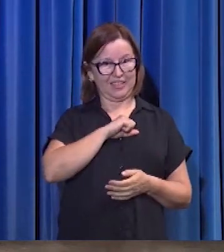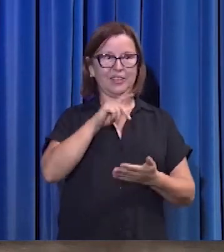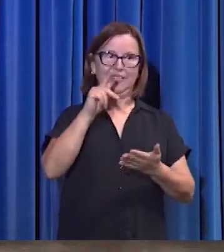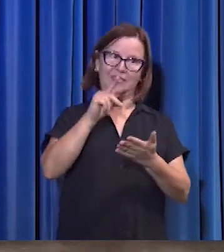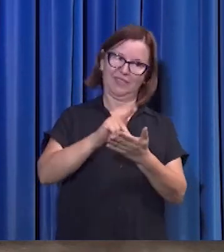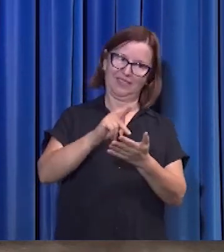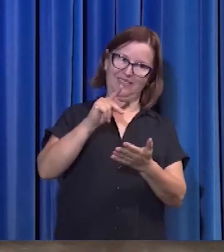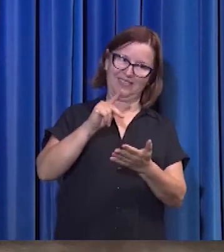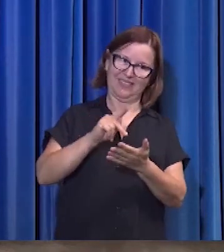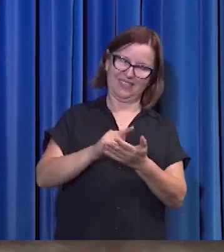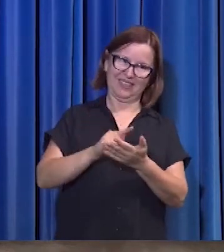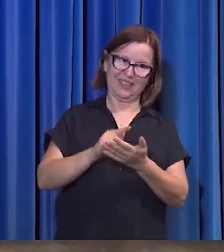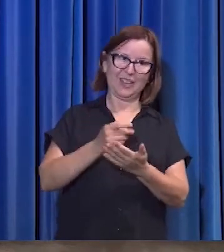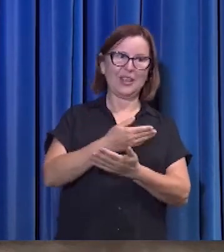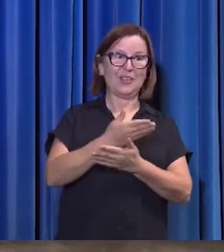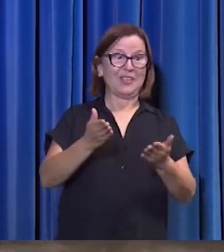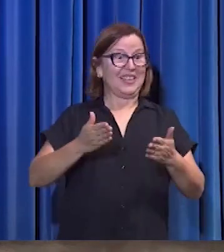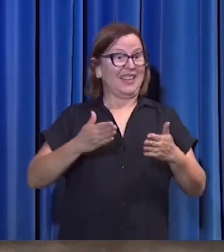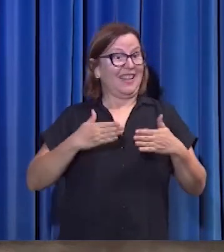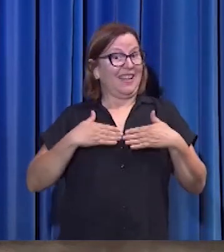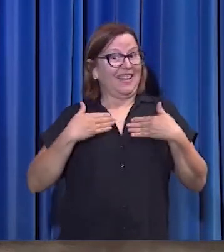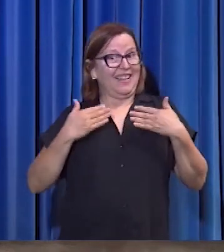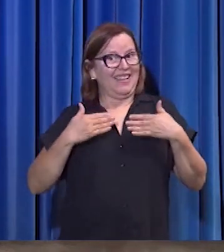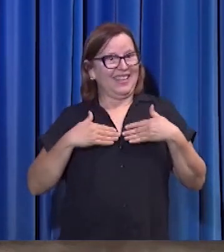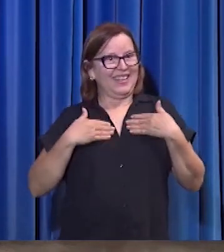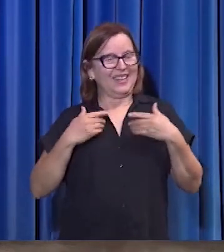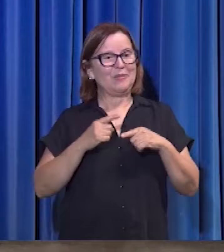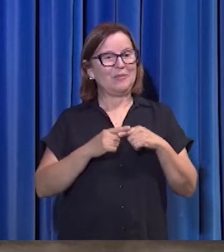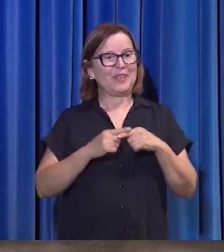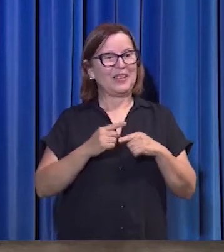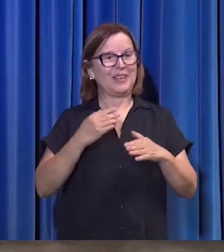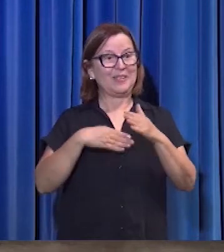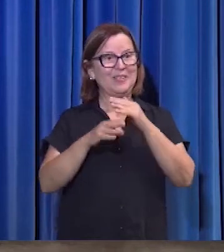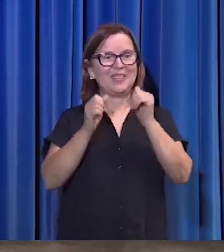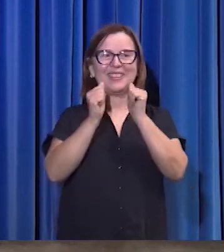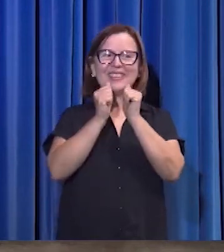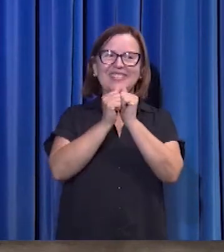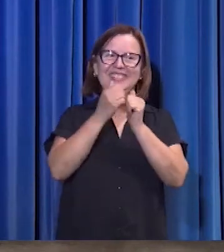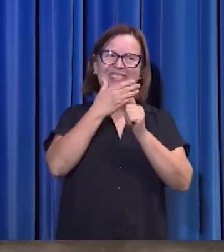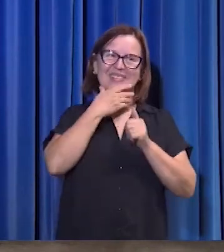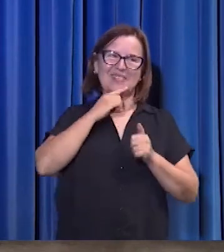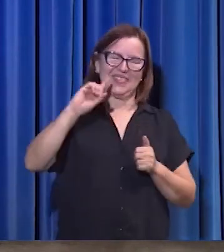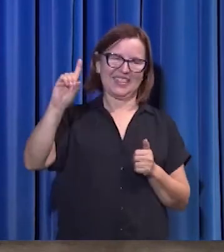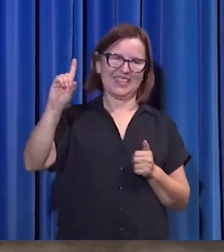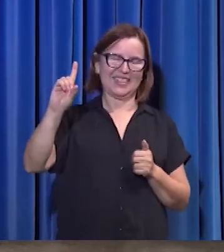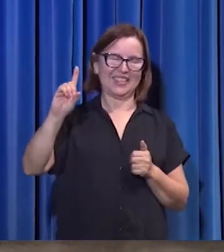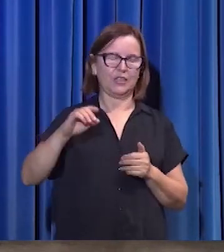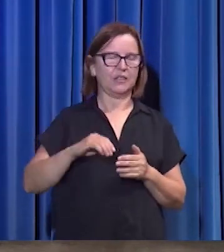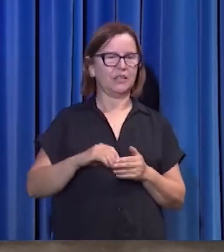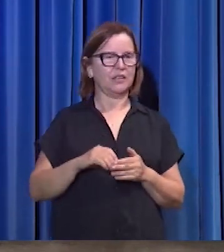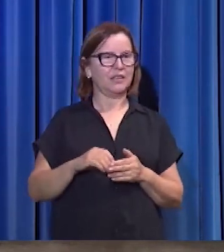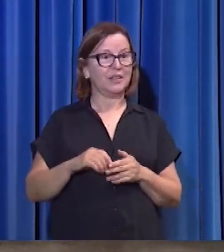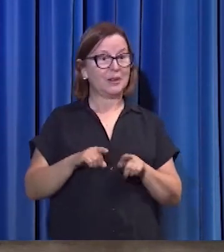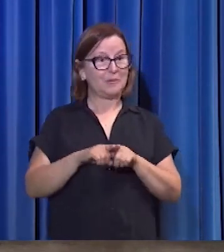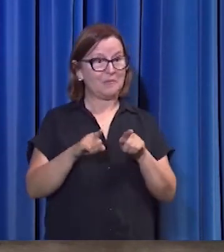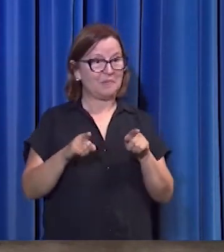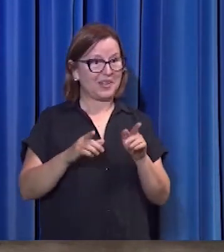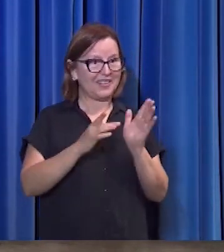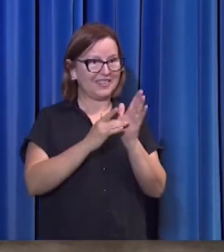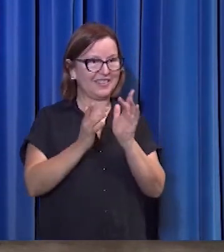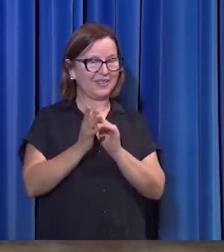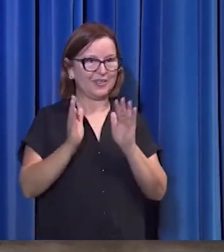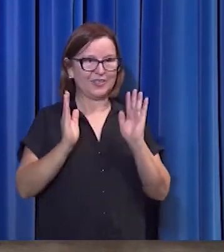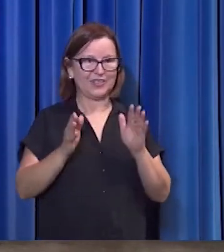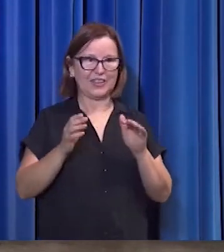verdade, vocês iriam ficar muito alegres porque eu vou para junto do Pai. Mas ele tinha dito anteriormente, eu